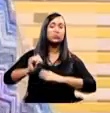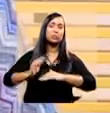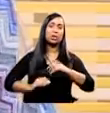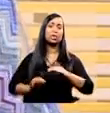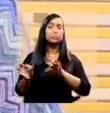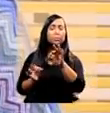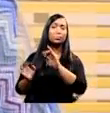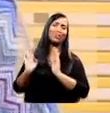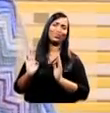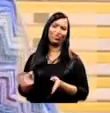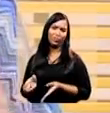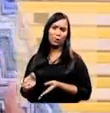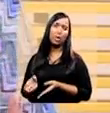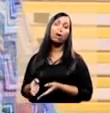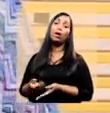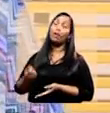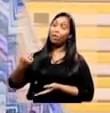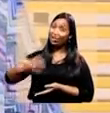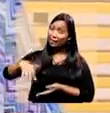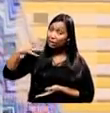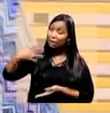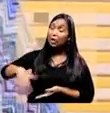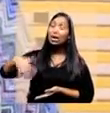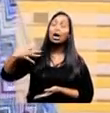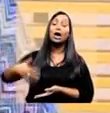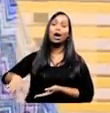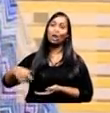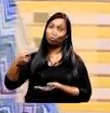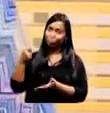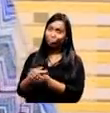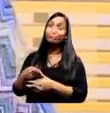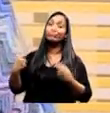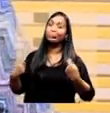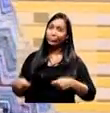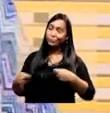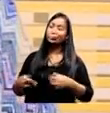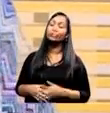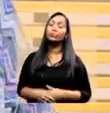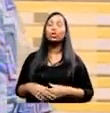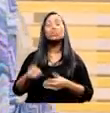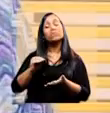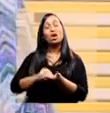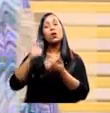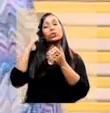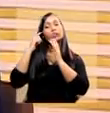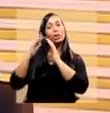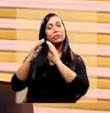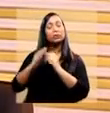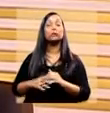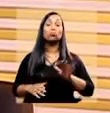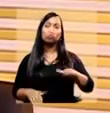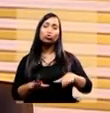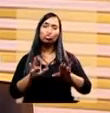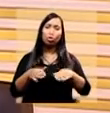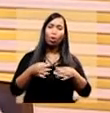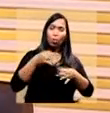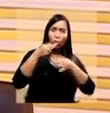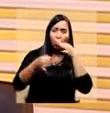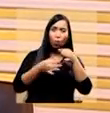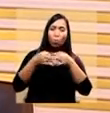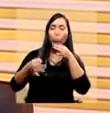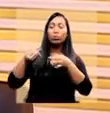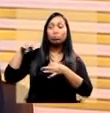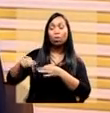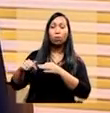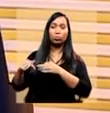profissionais preparados para isso. Isso é mais caro, isso custa. Então, só para reflexão. E já que a gente comentou aqui sobre